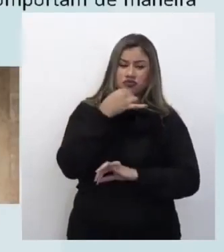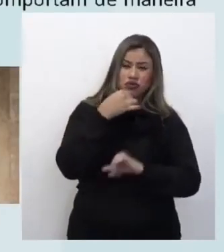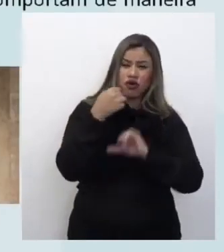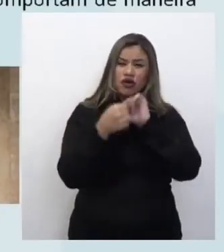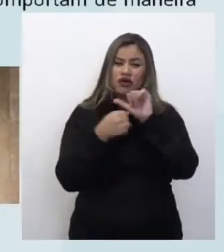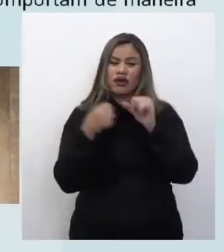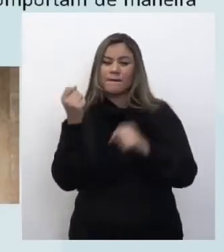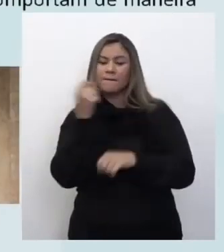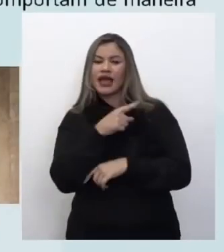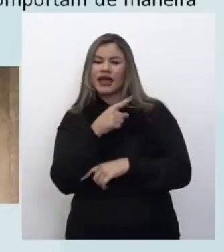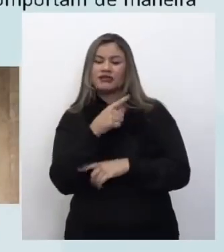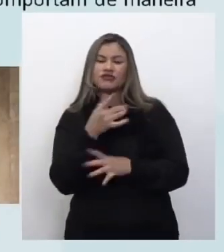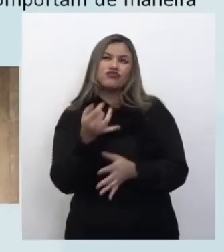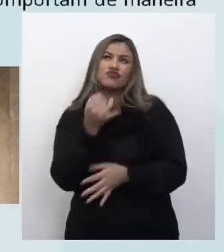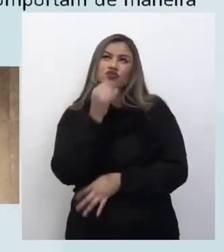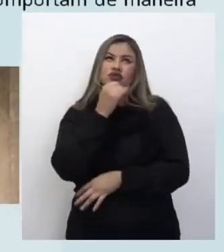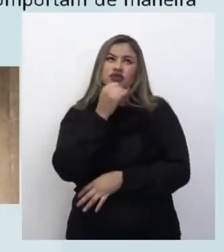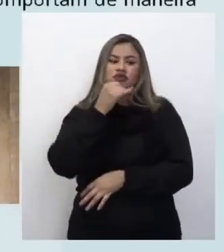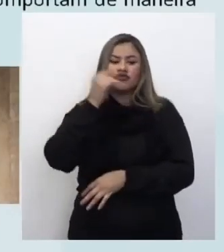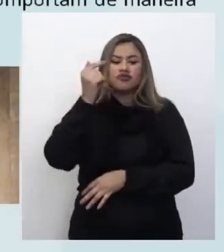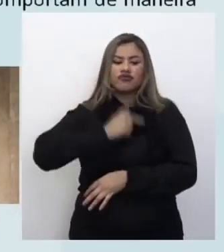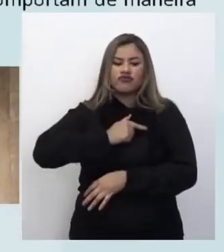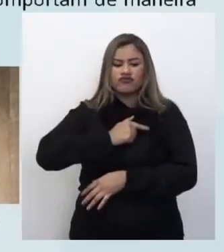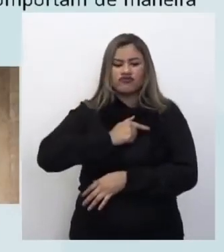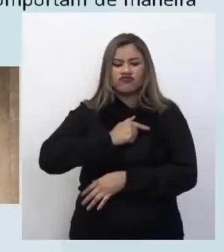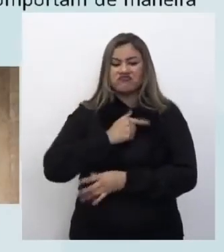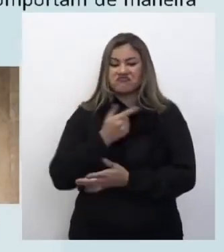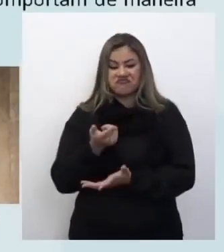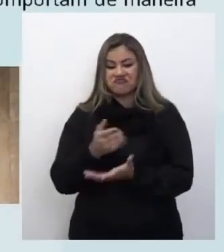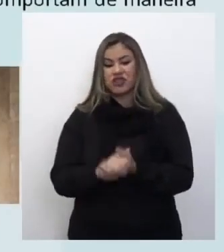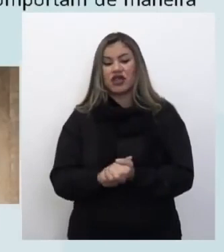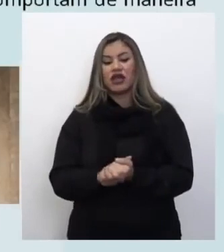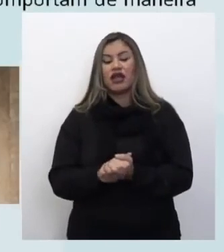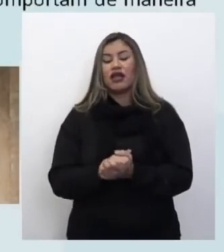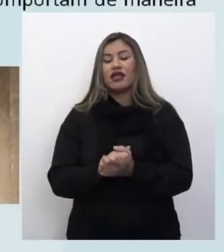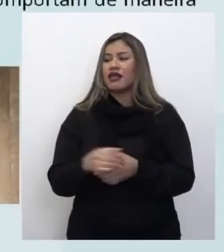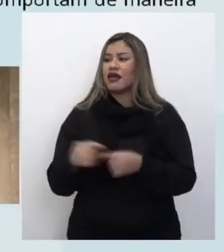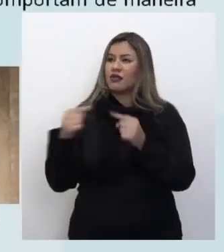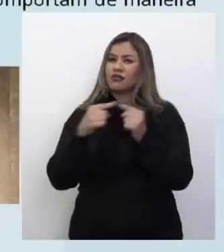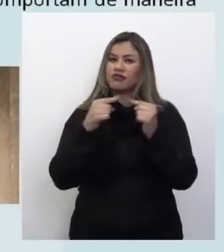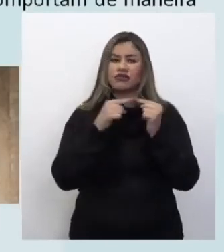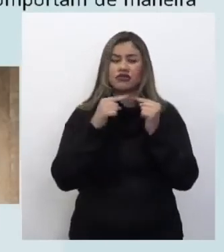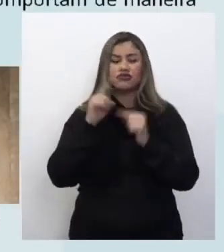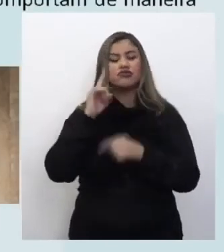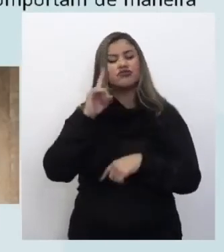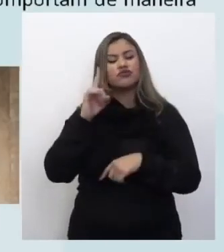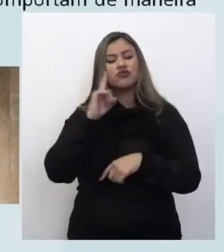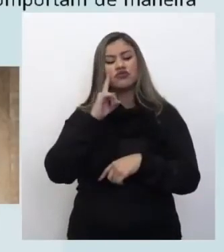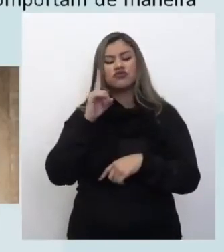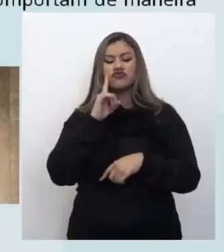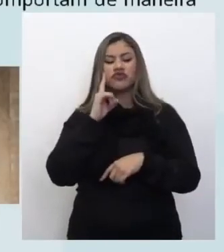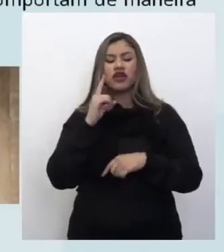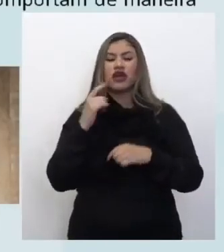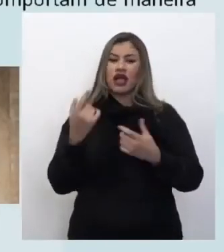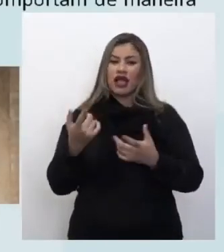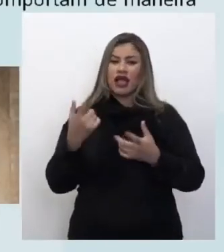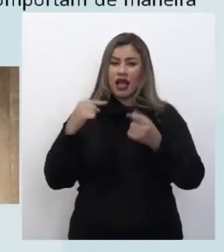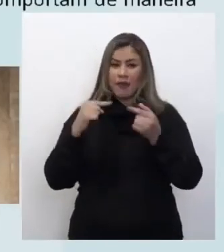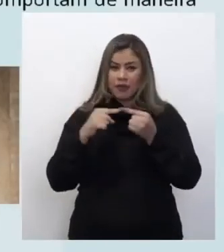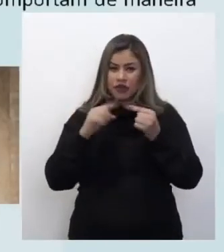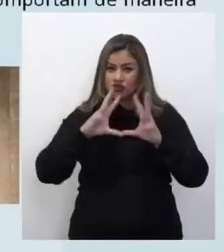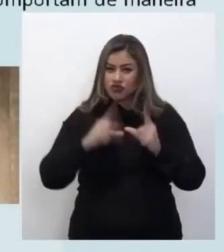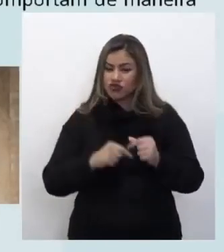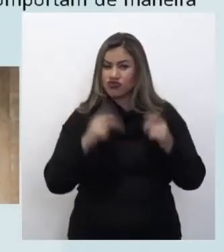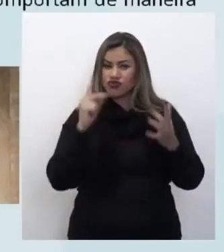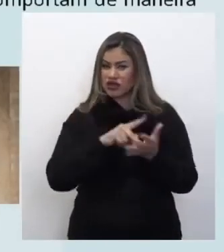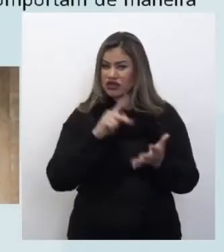o ridículo. Inspira-se no cotidiano e no cenário familiar. E não se preocupa em contar histórias reais, nem está em busca